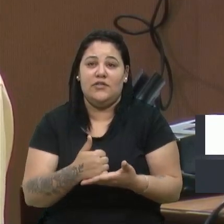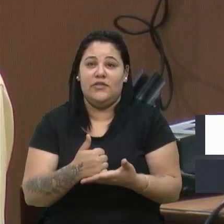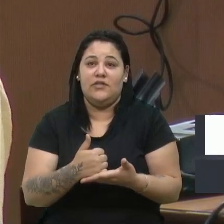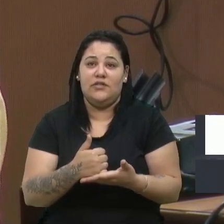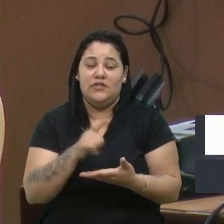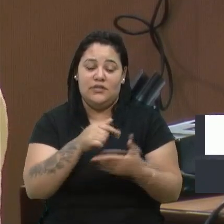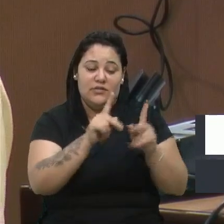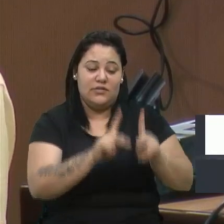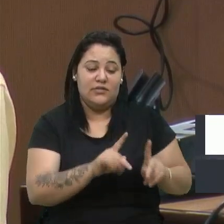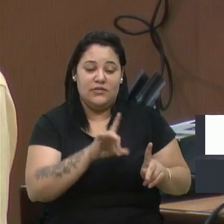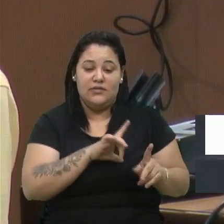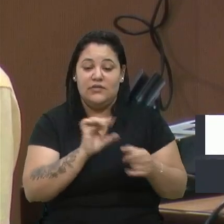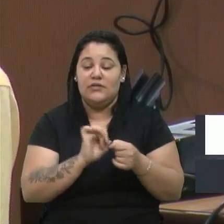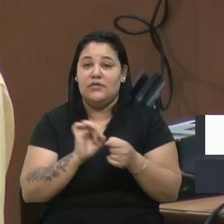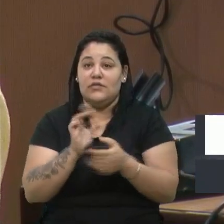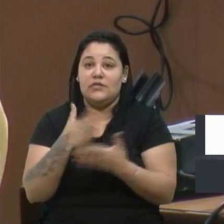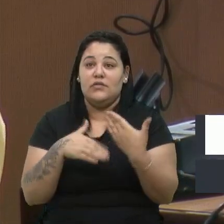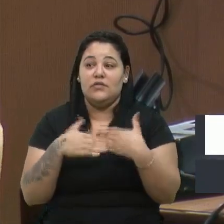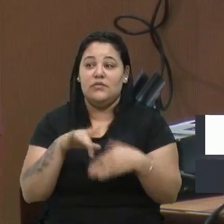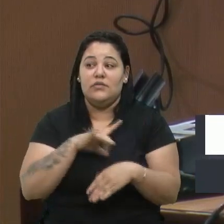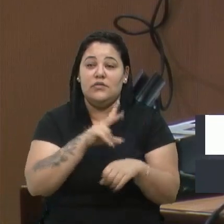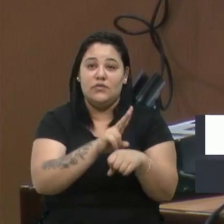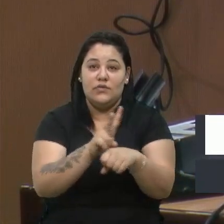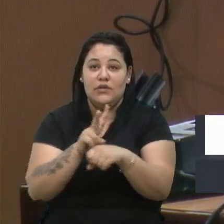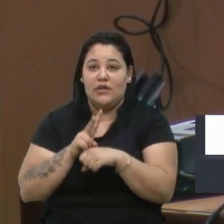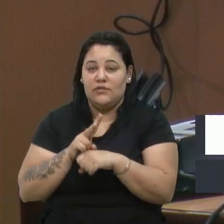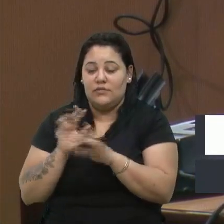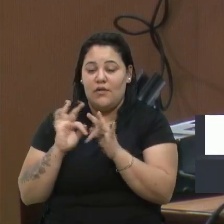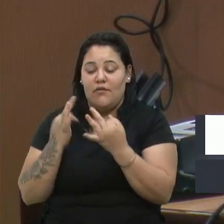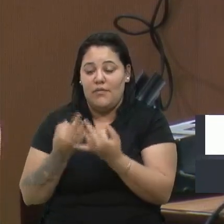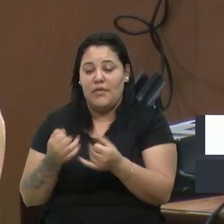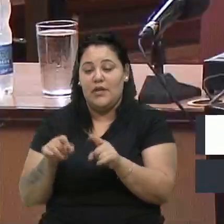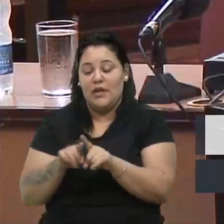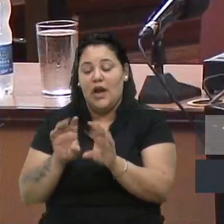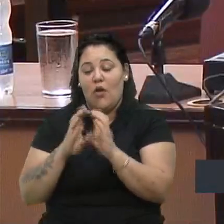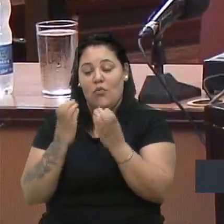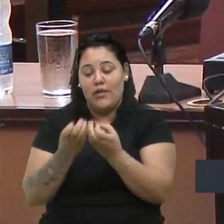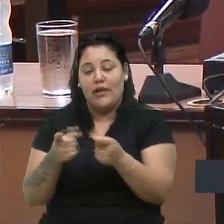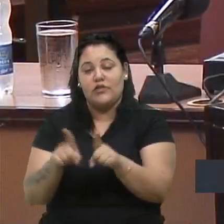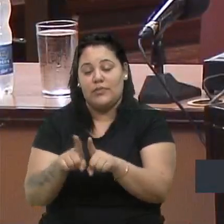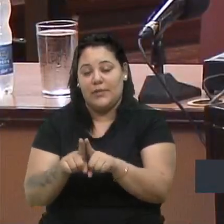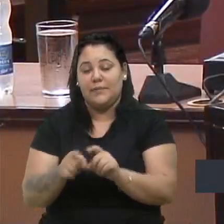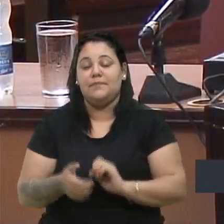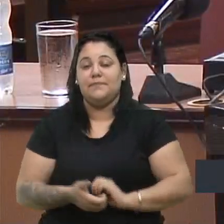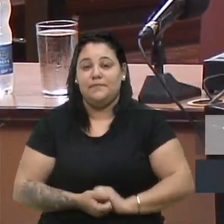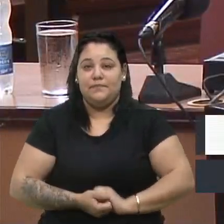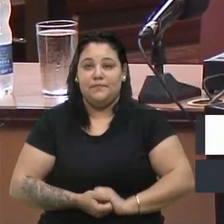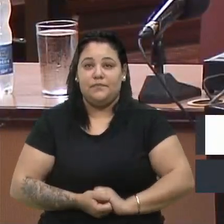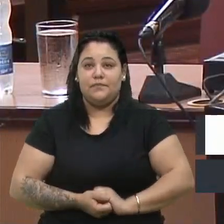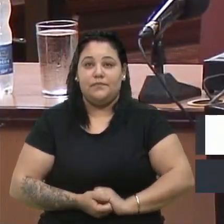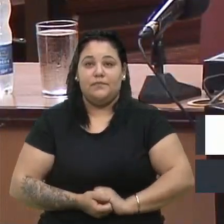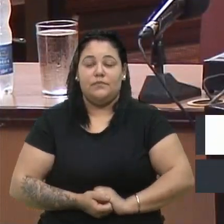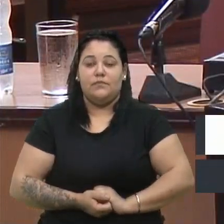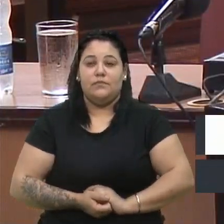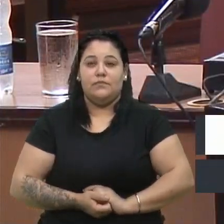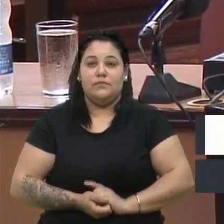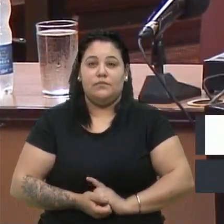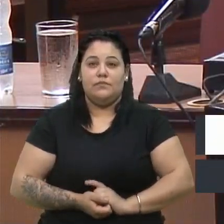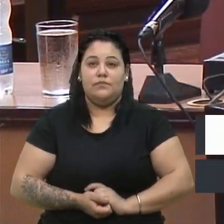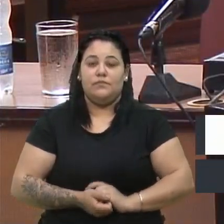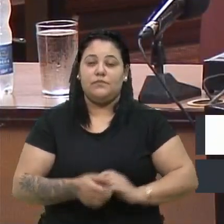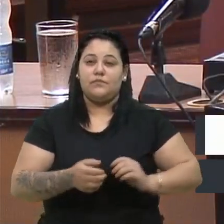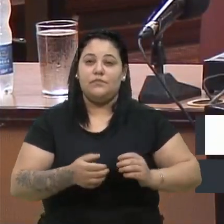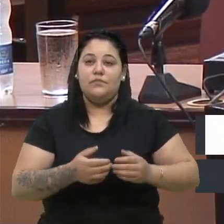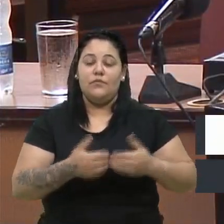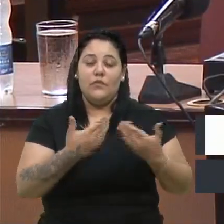feito de tudo para ter o cuidado com o seu semelhante. Parabéns, muito obrigado. Vamos, já lhe concedo, vereador. Vamos pegar um exemplo,